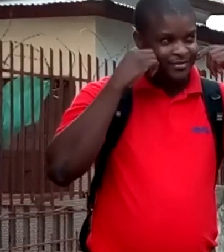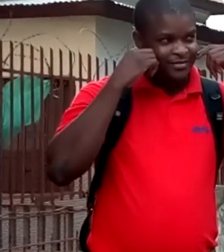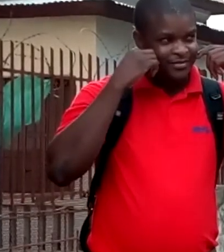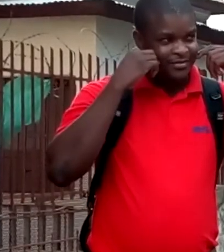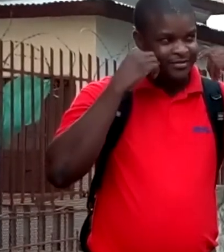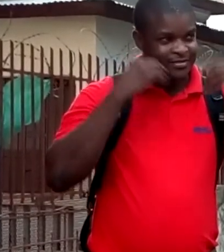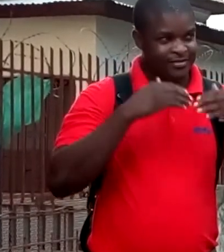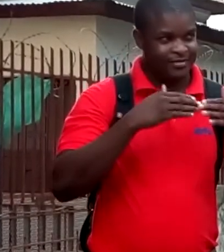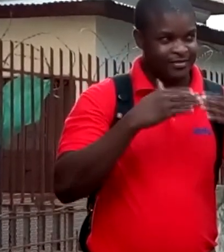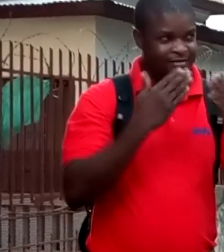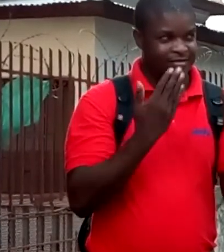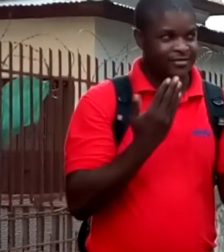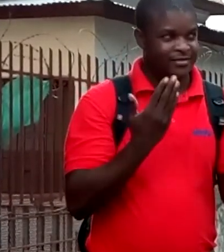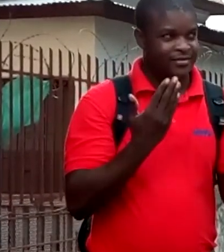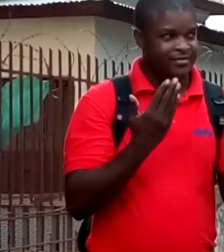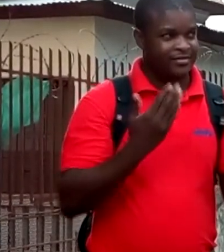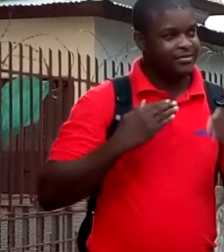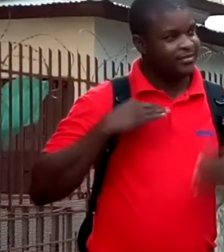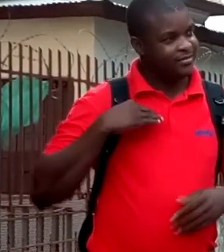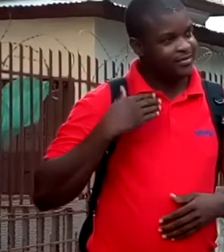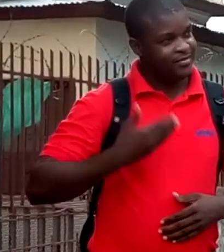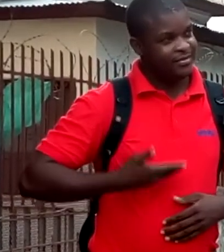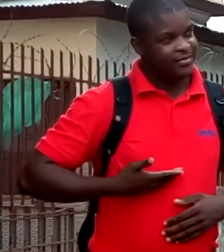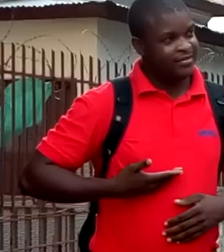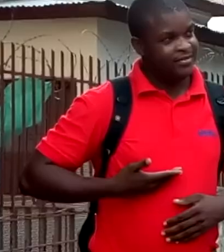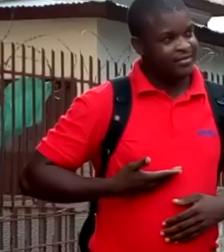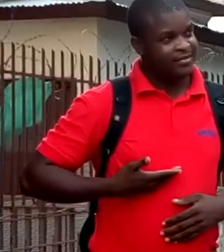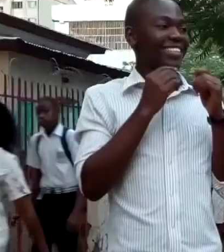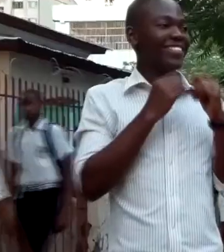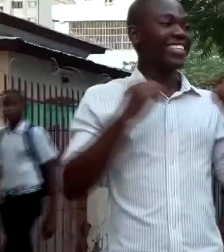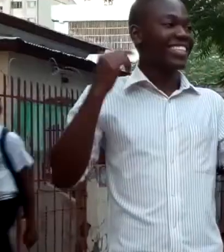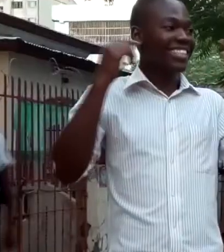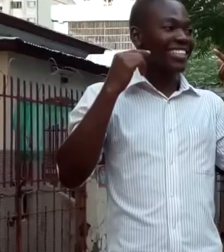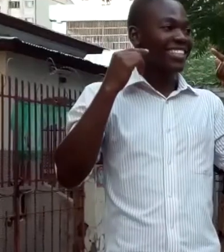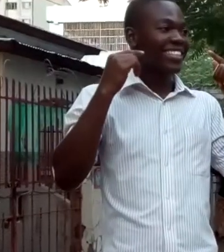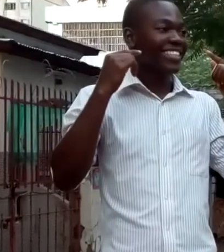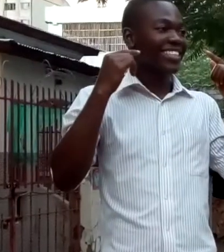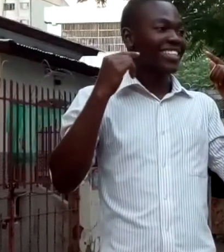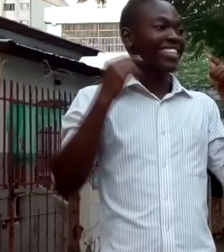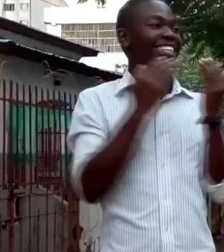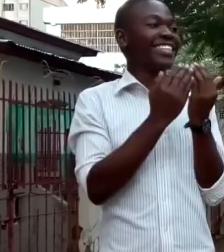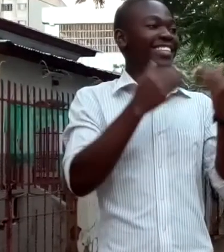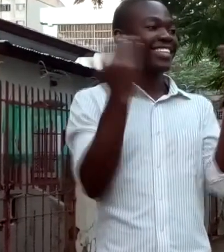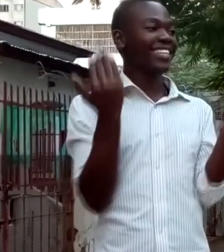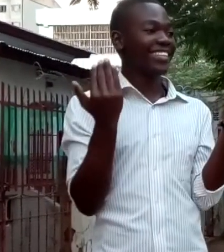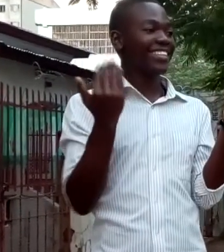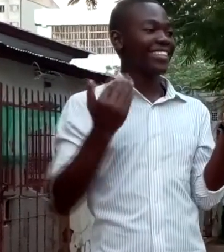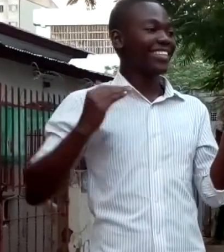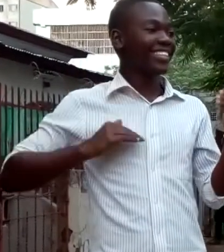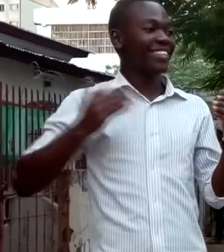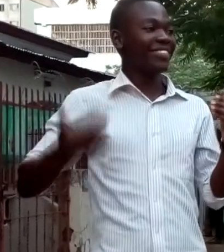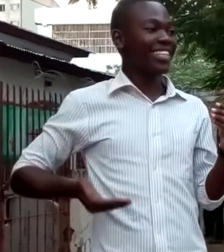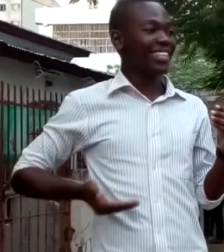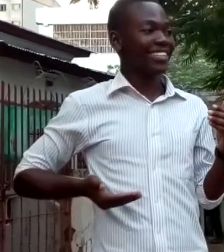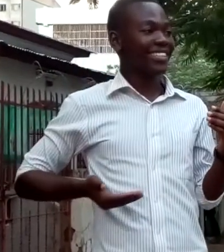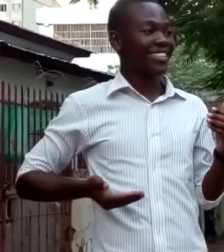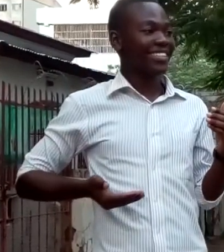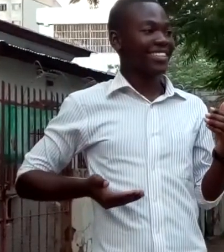Feliz dia da mulher. Feliz dia